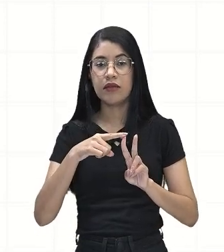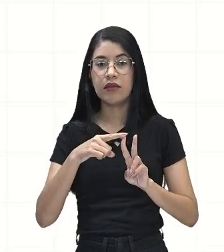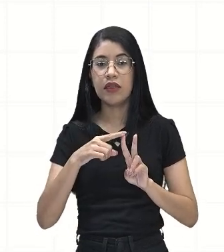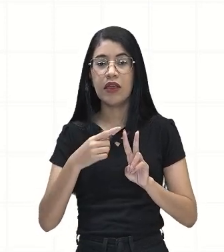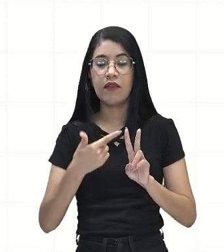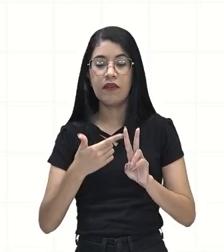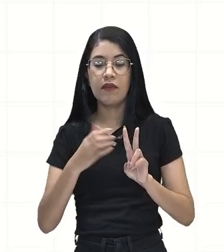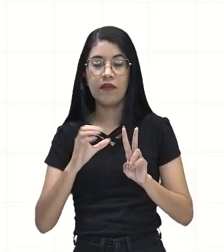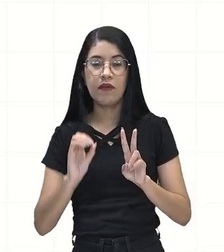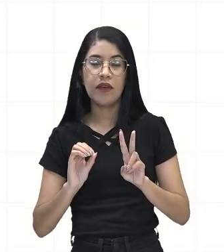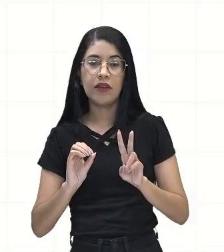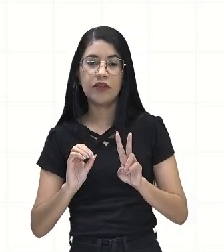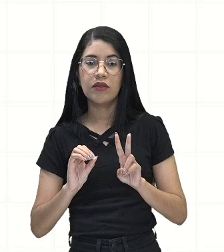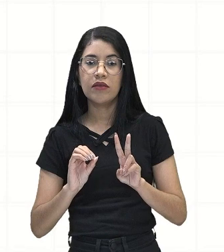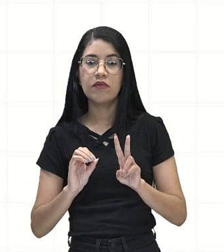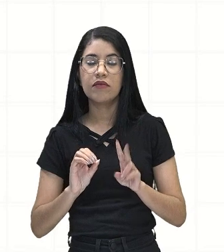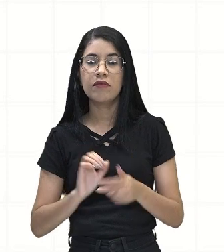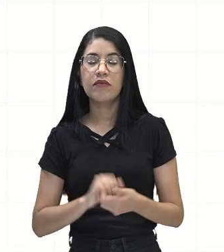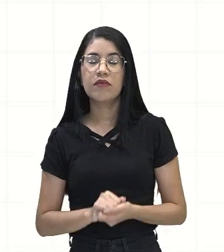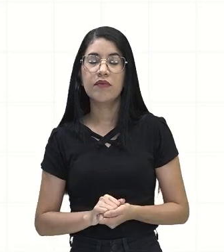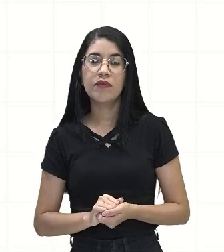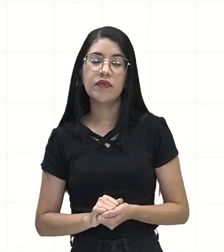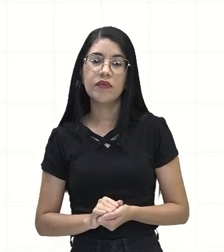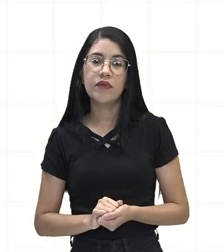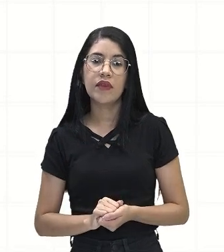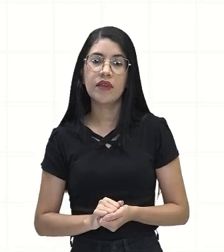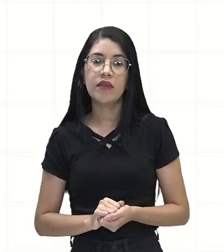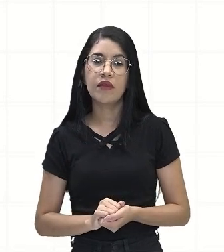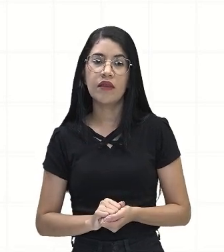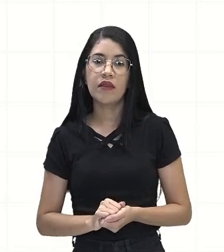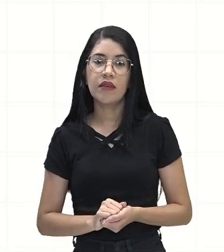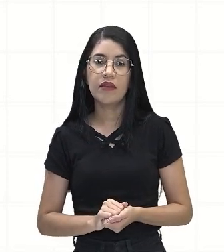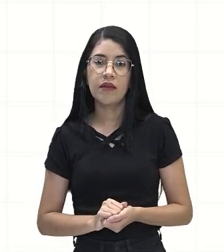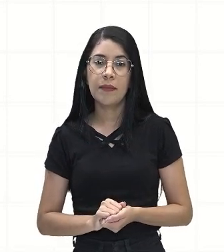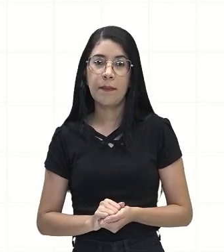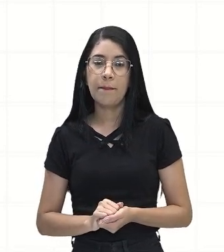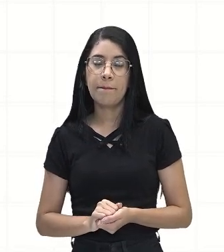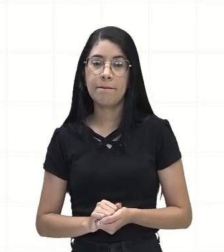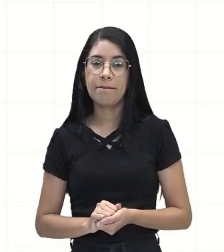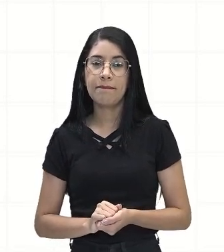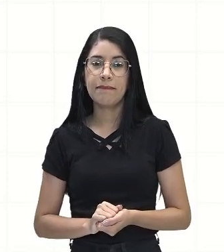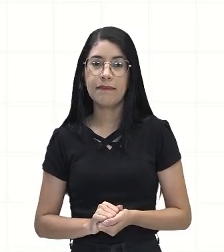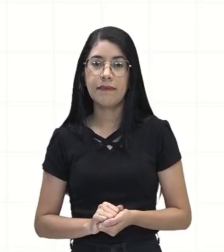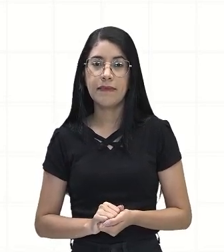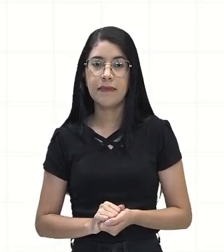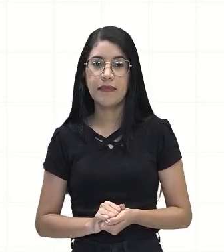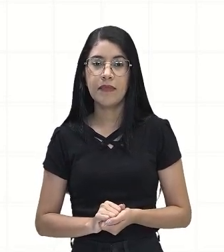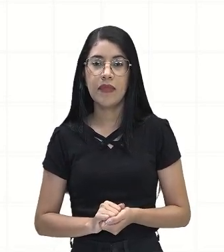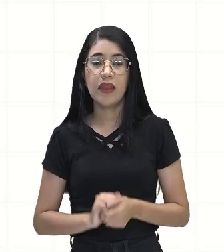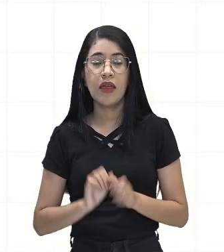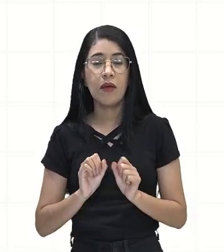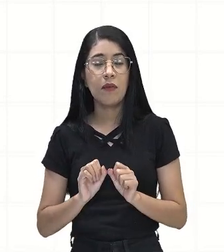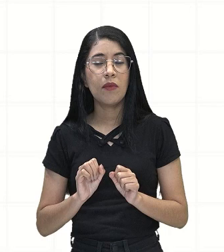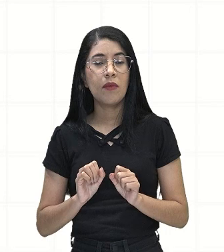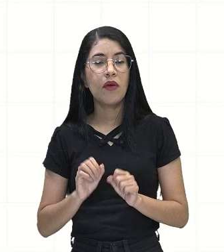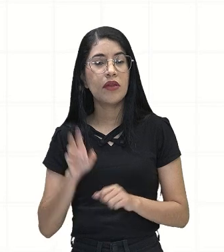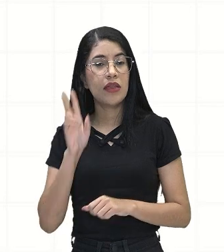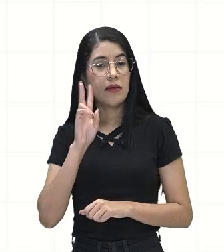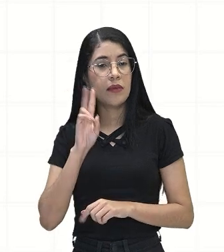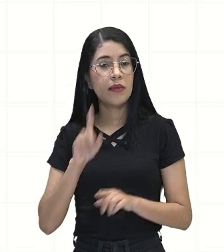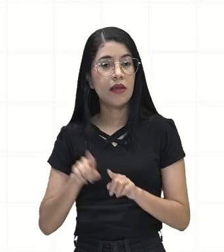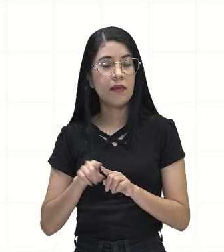de 20. E aí, ó, raiz quadrada de 20 não é inteira, correto? Mas aí eu posso lembrar que eu